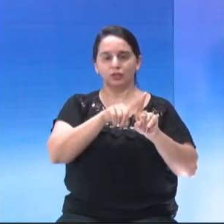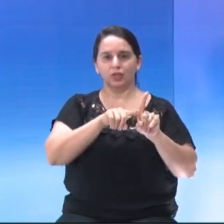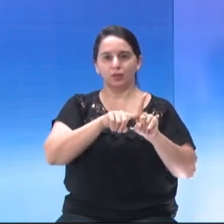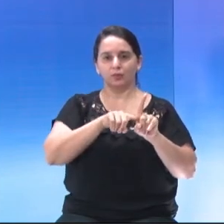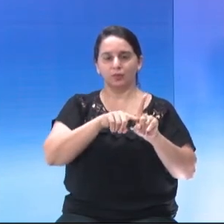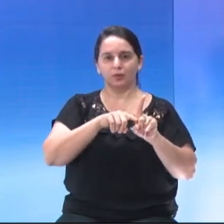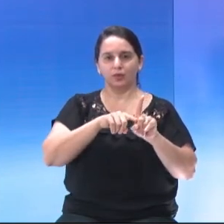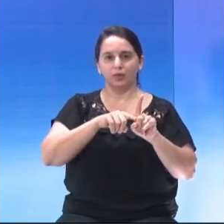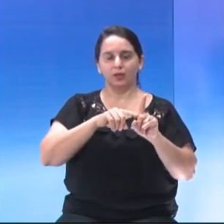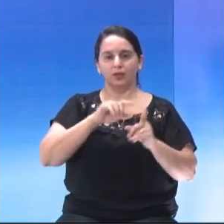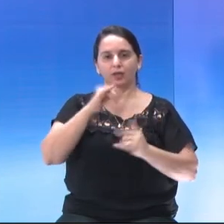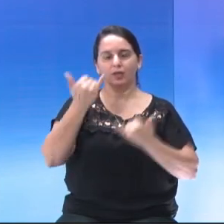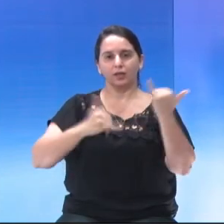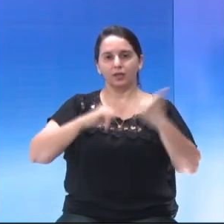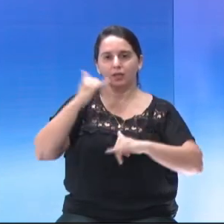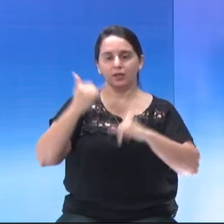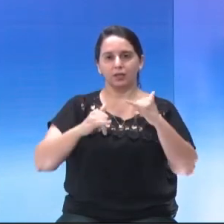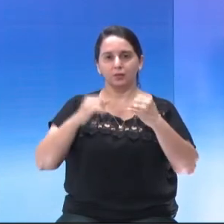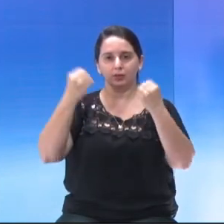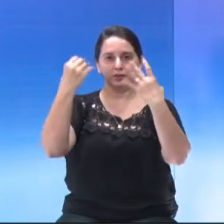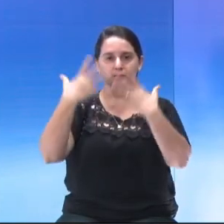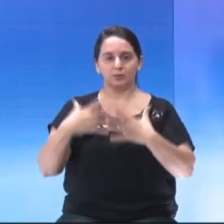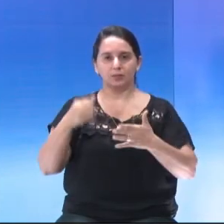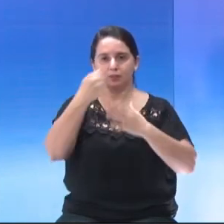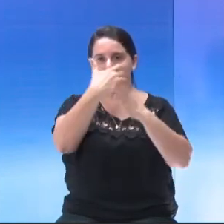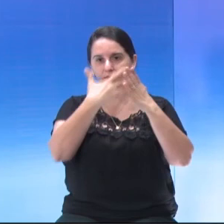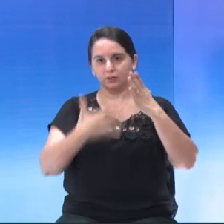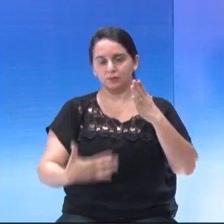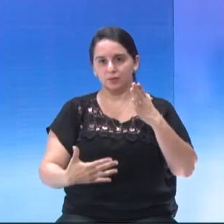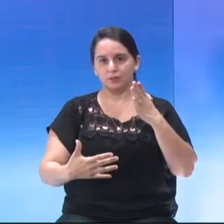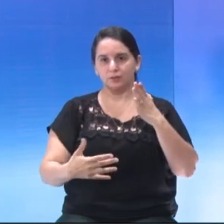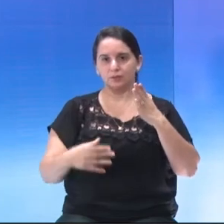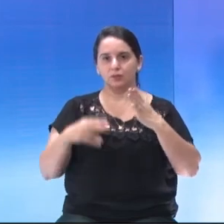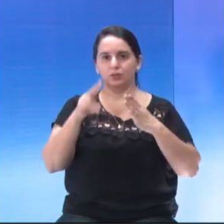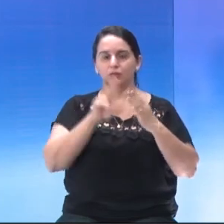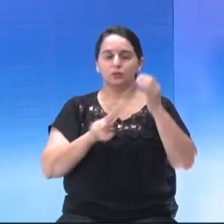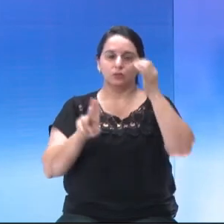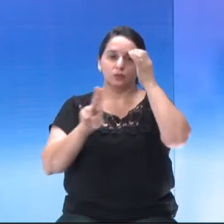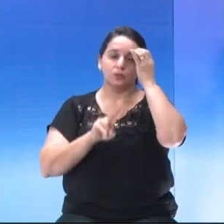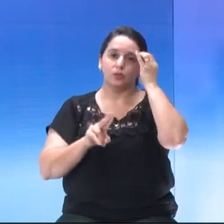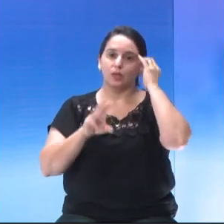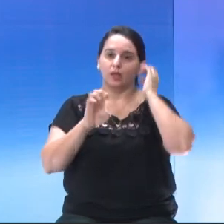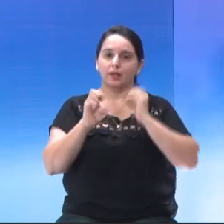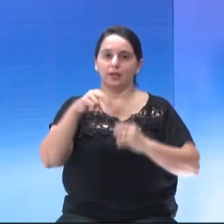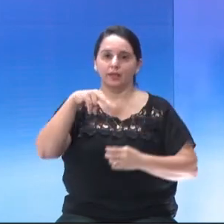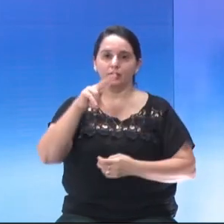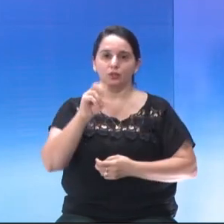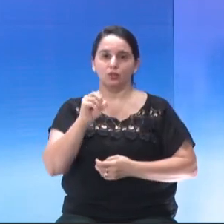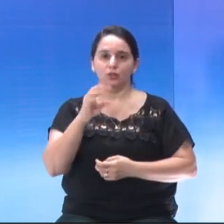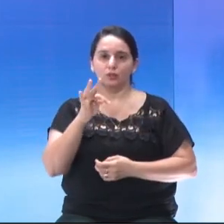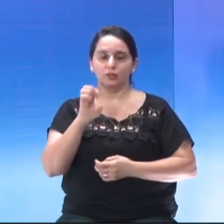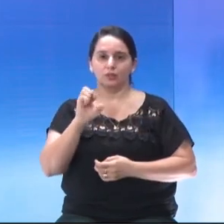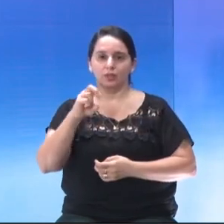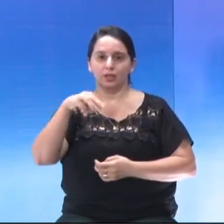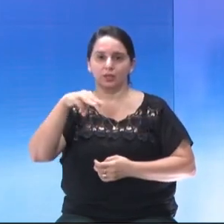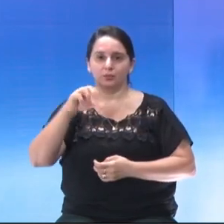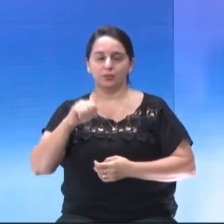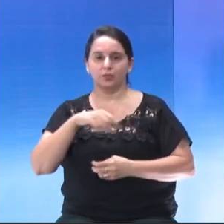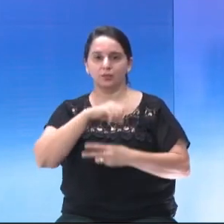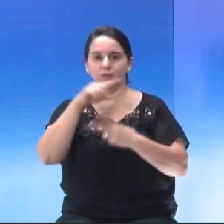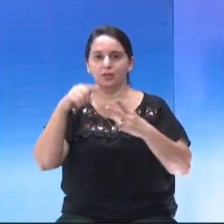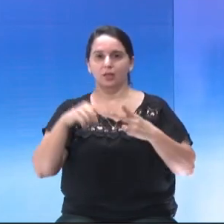que analisa os conceitos gerais de termoquímica, lembra as classificações de reações endotérmicas e